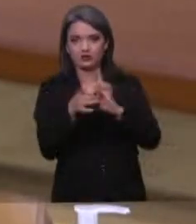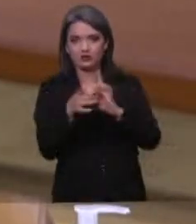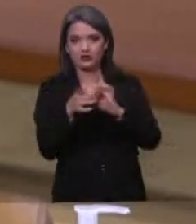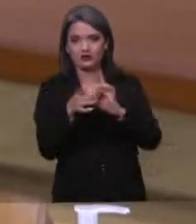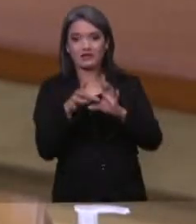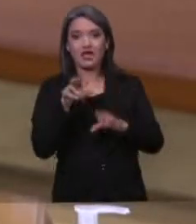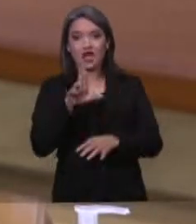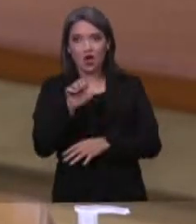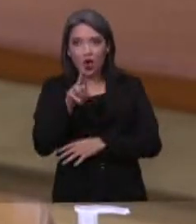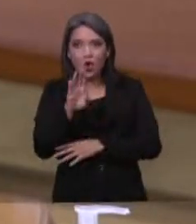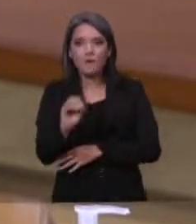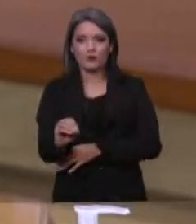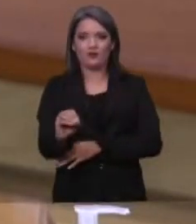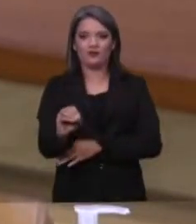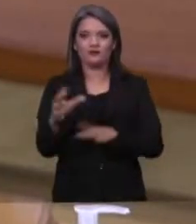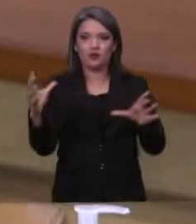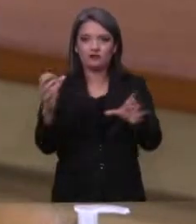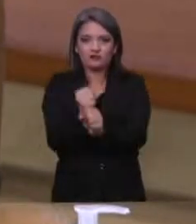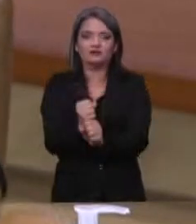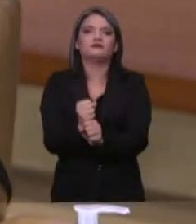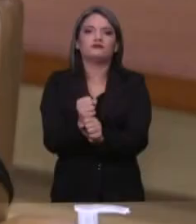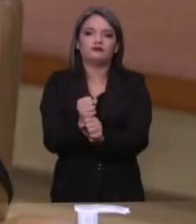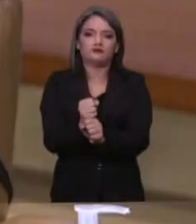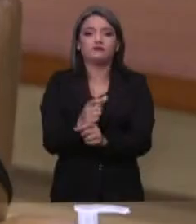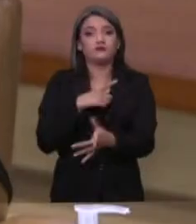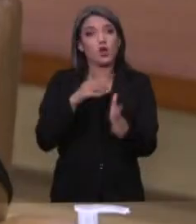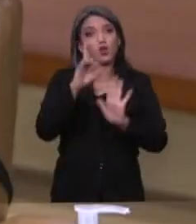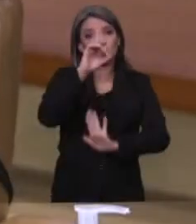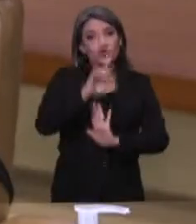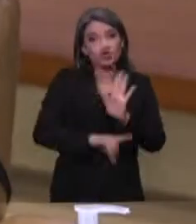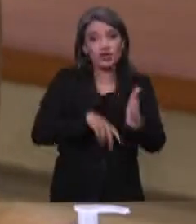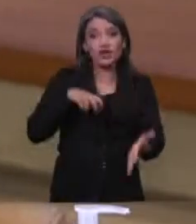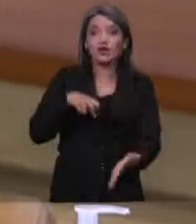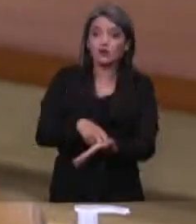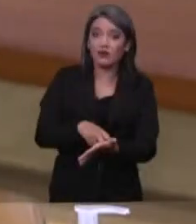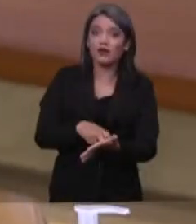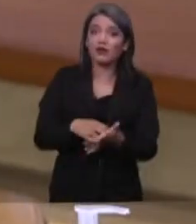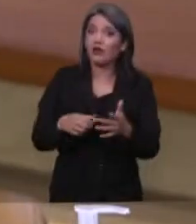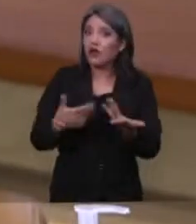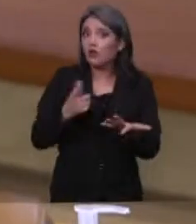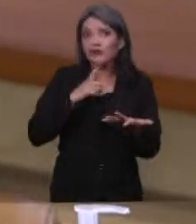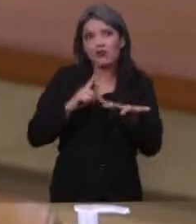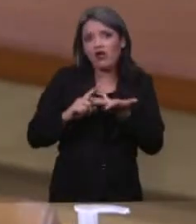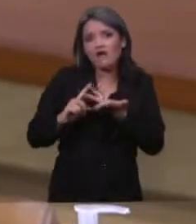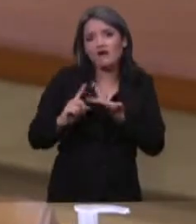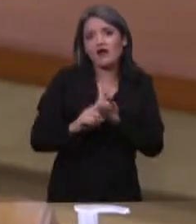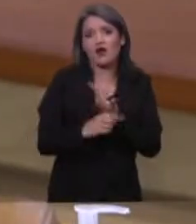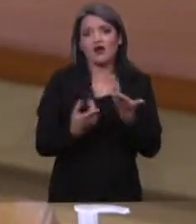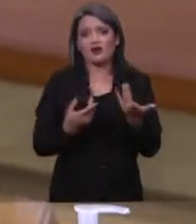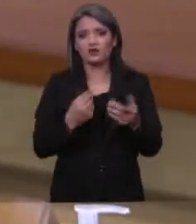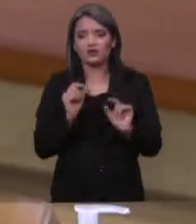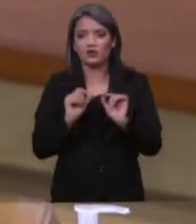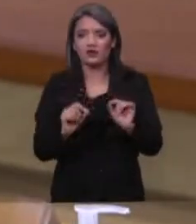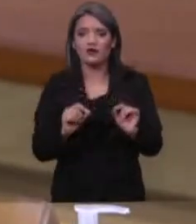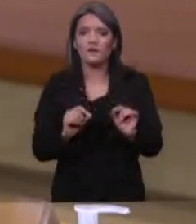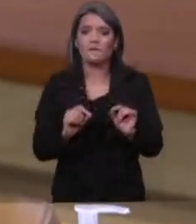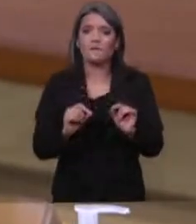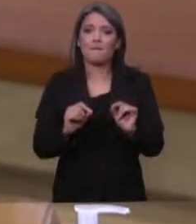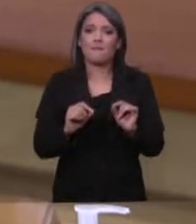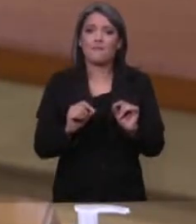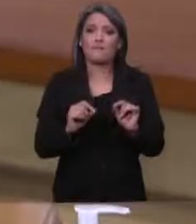Há uma absorção. O direito penal trabalha isso constantemente. É que nós somos automaticamente,